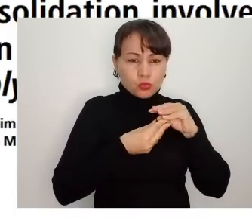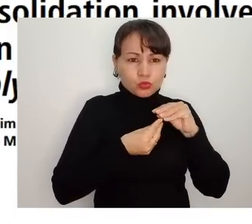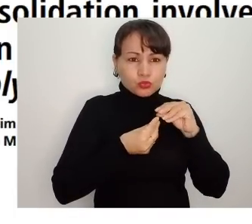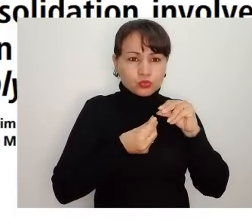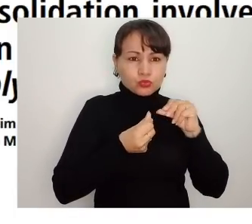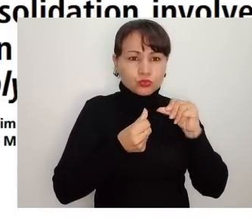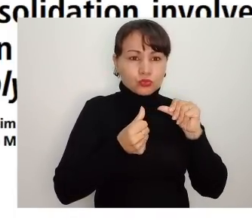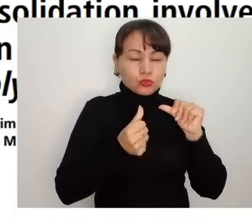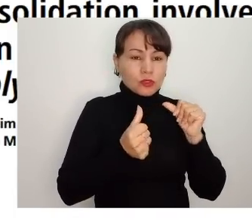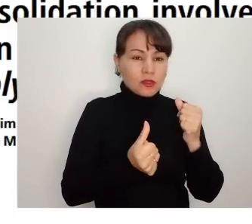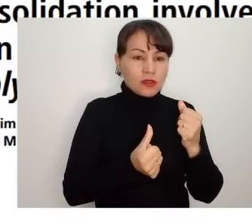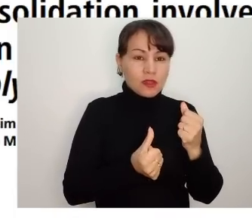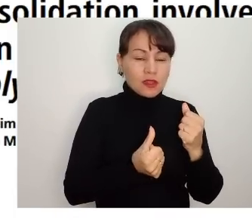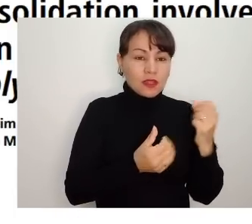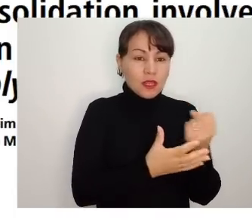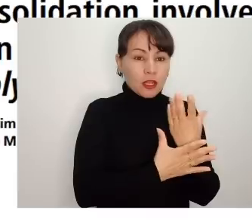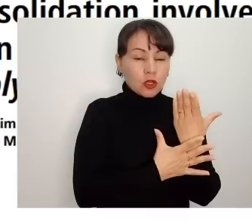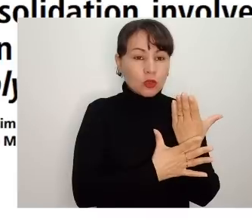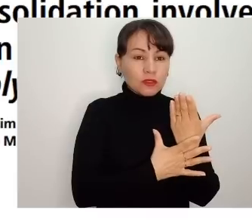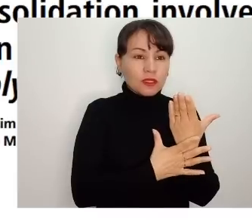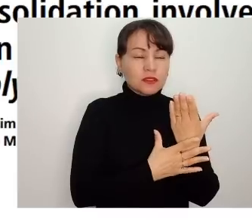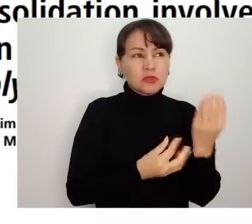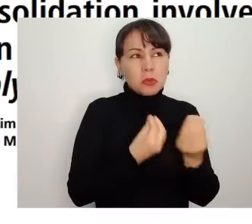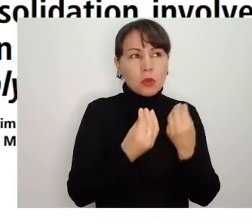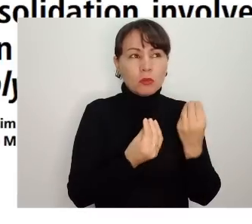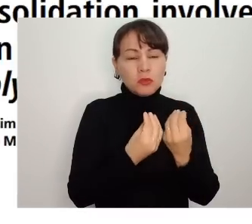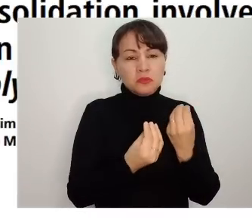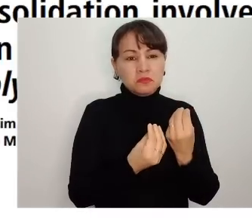uma sensibilidade, ela funciona como se fosse um